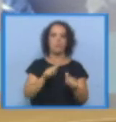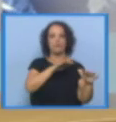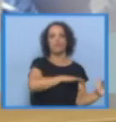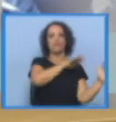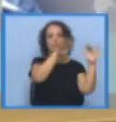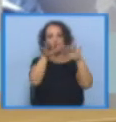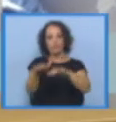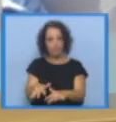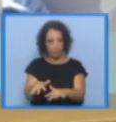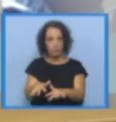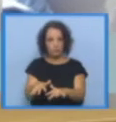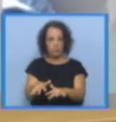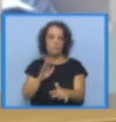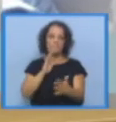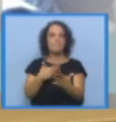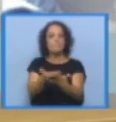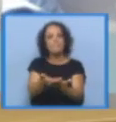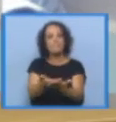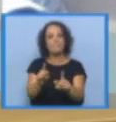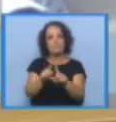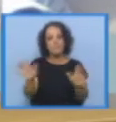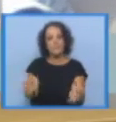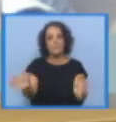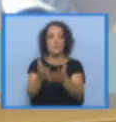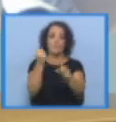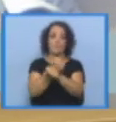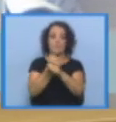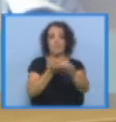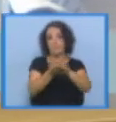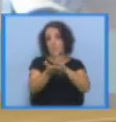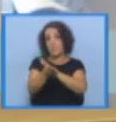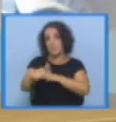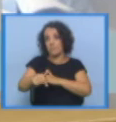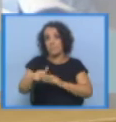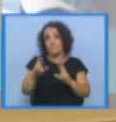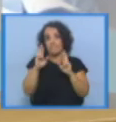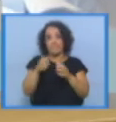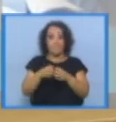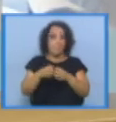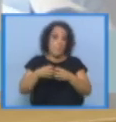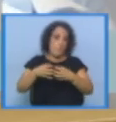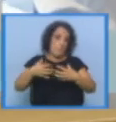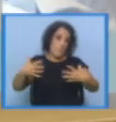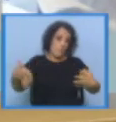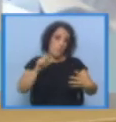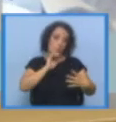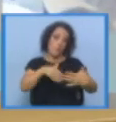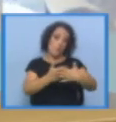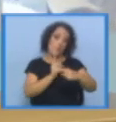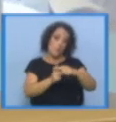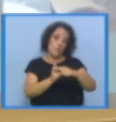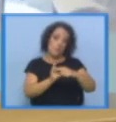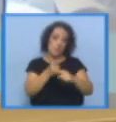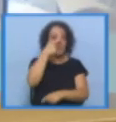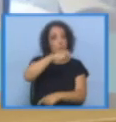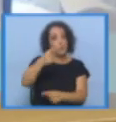forma e canalizados para esta vaga de emprego crescente que está a surgir, que também possa beneficiar algumas